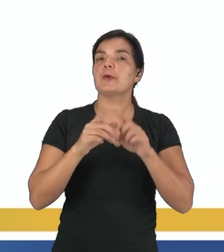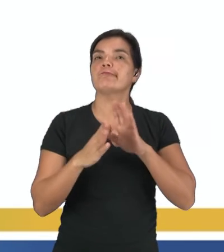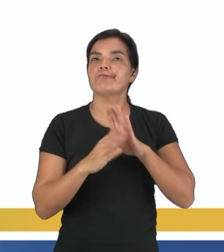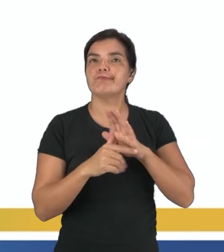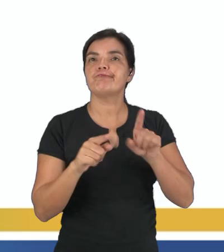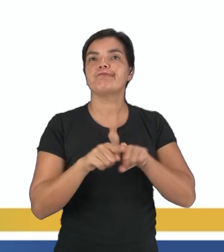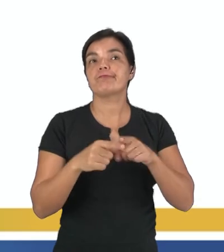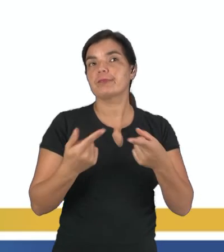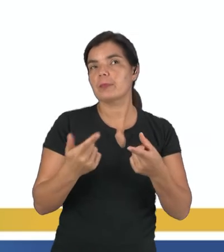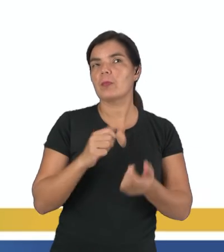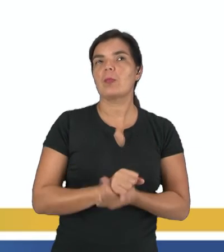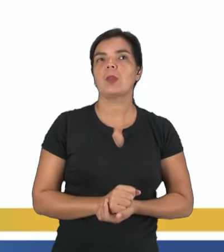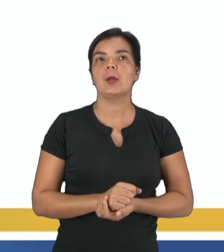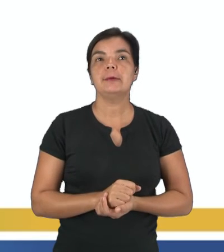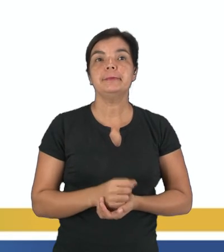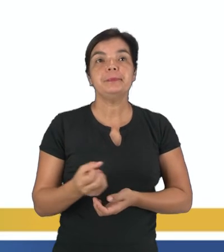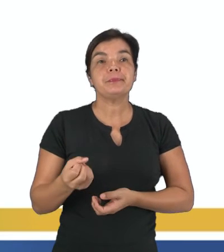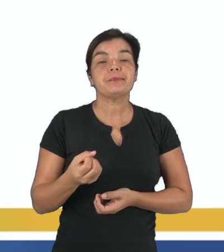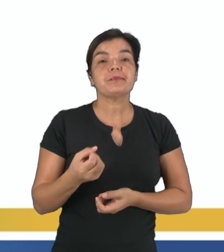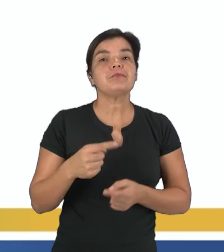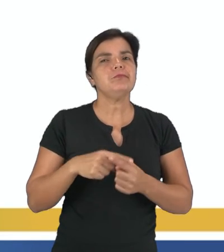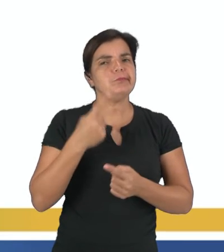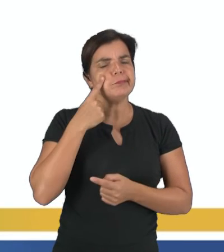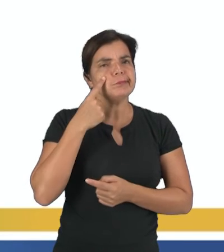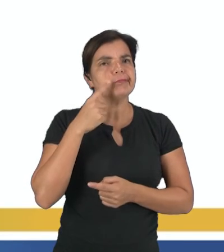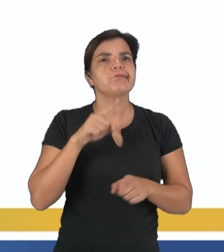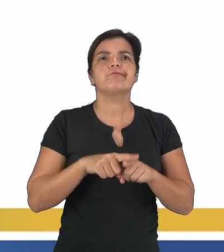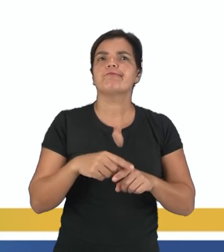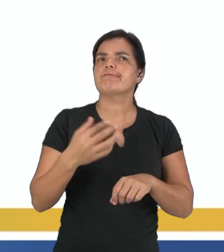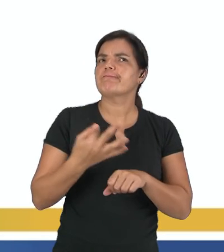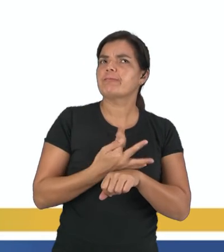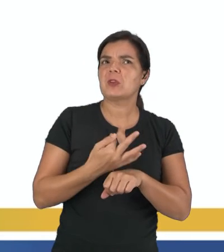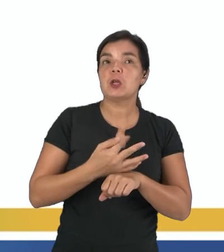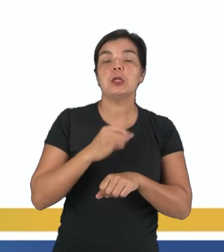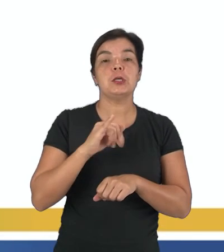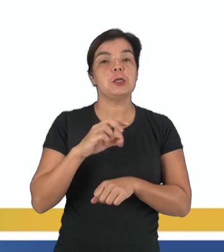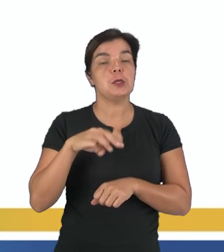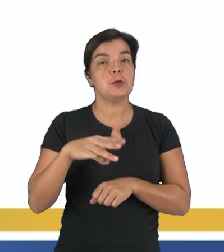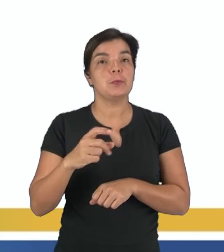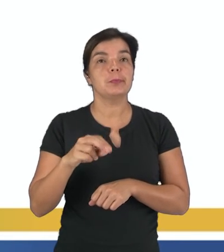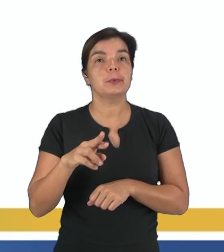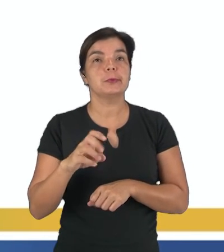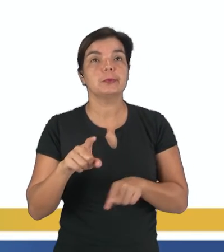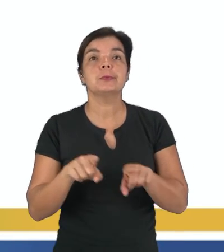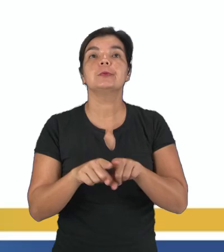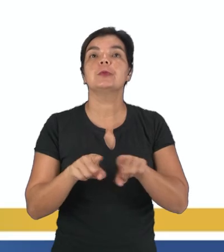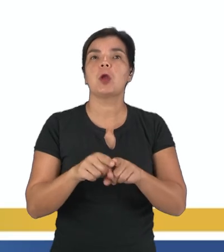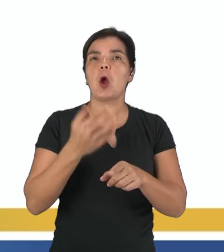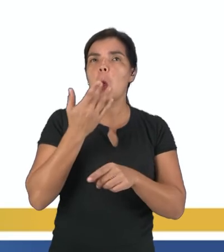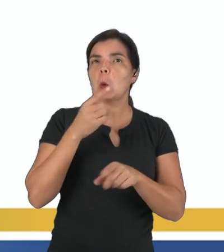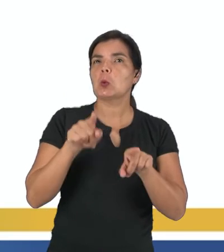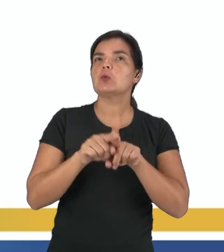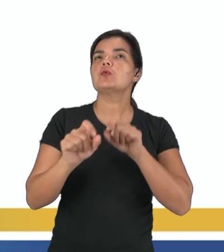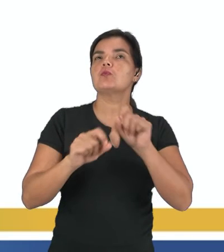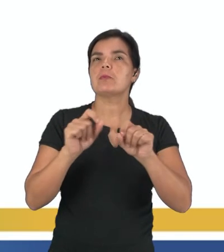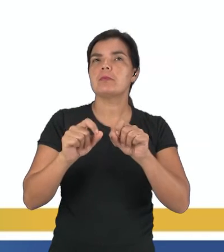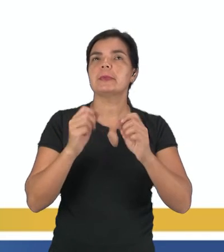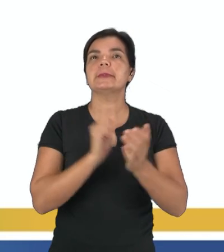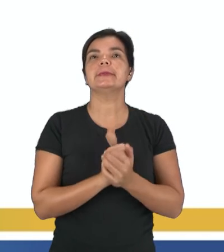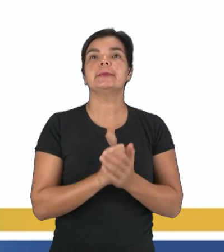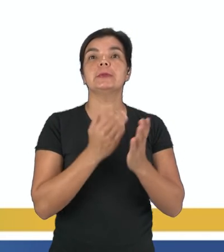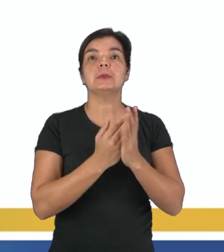Como pretexto, a invocação é insuperável e tem mesmo a cor e os traços dos